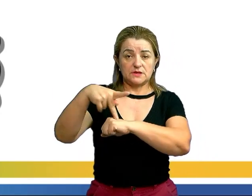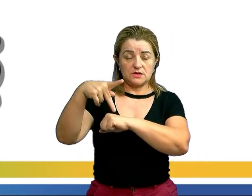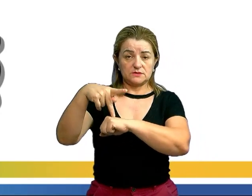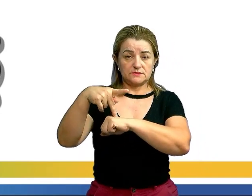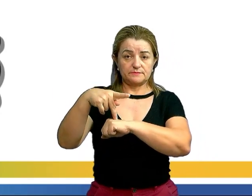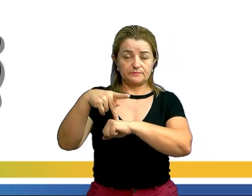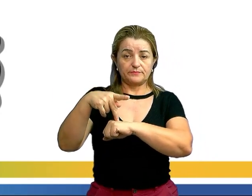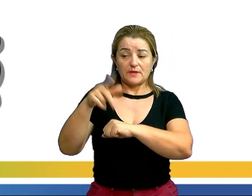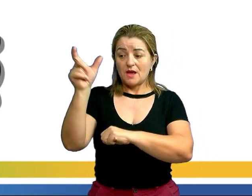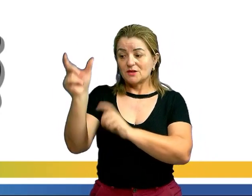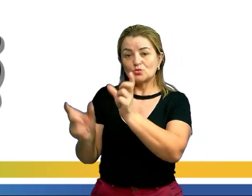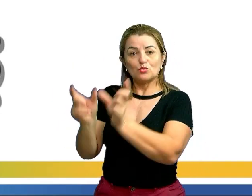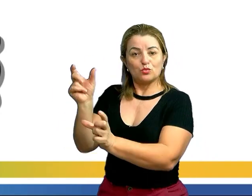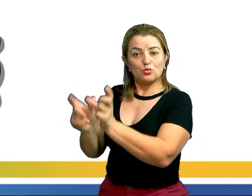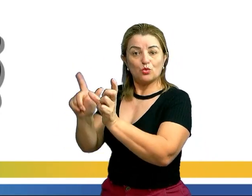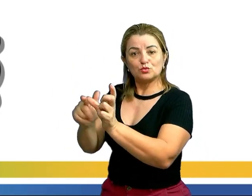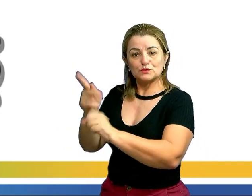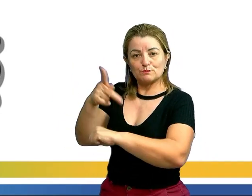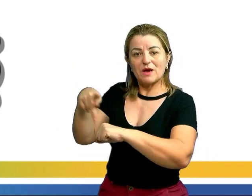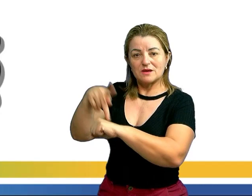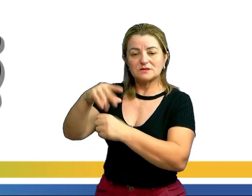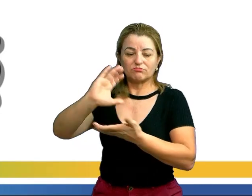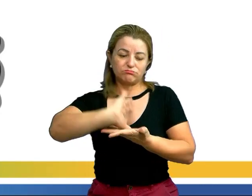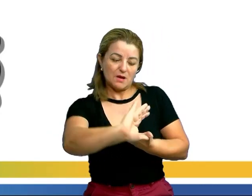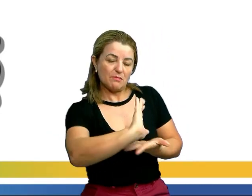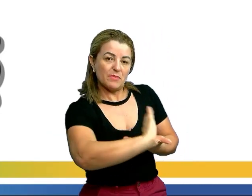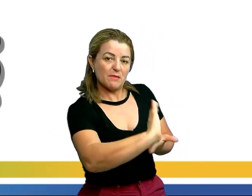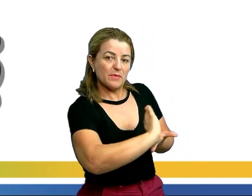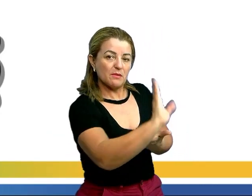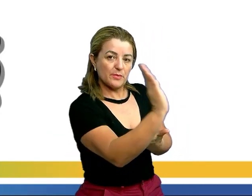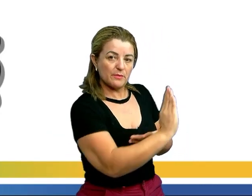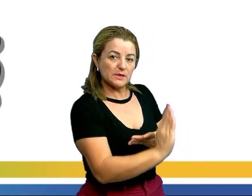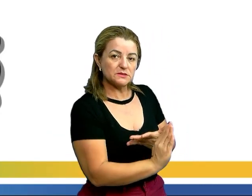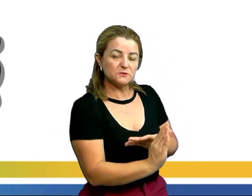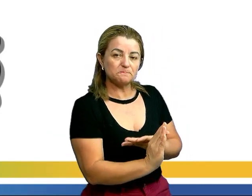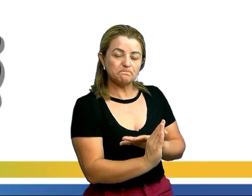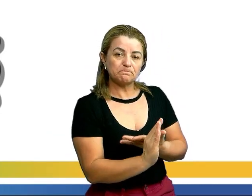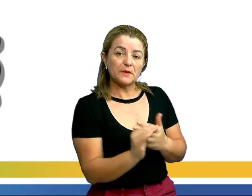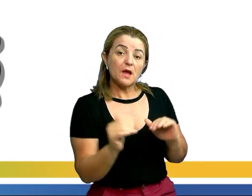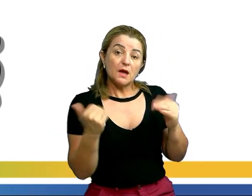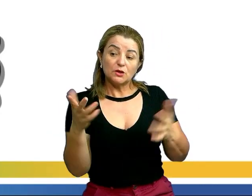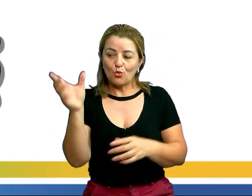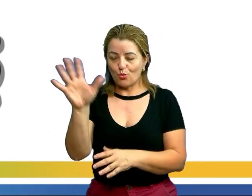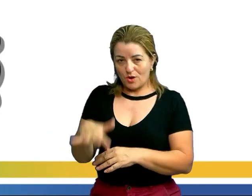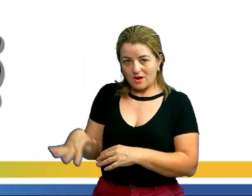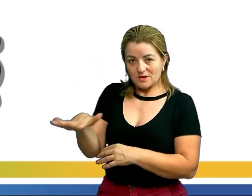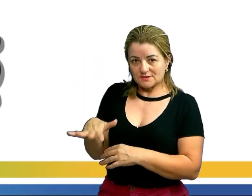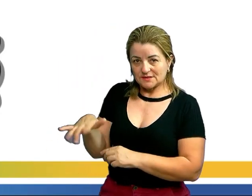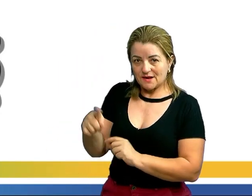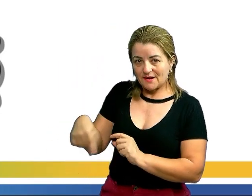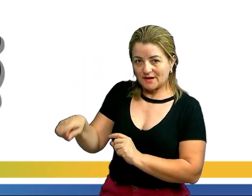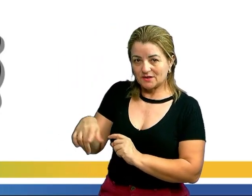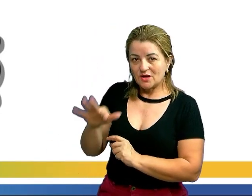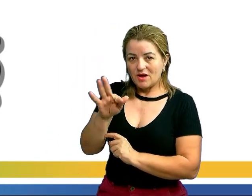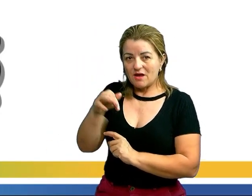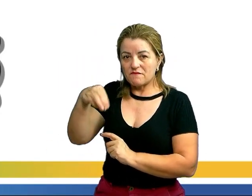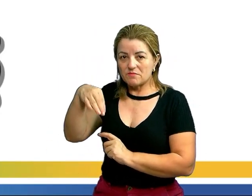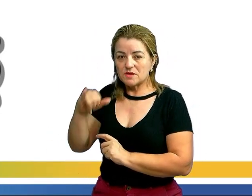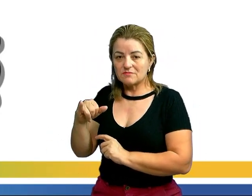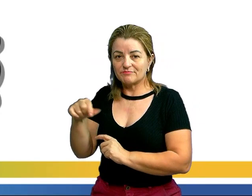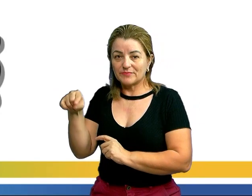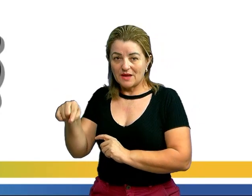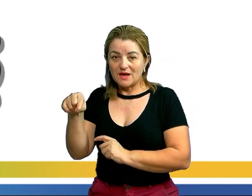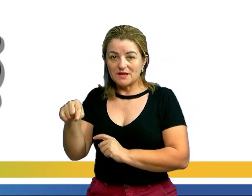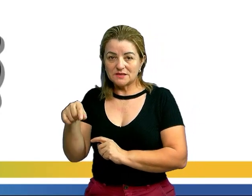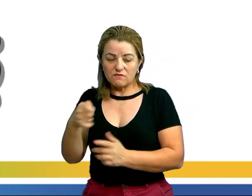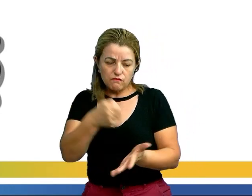que emprestam dinheiro para o Brasil, né? Então, os nossos coleguinhas lá do FMI, eles estavam